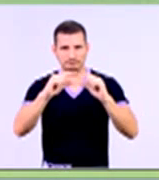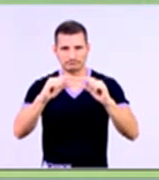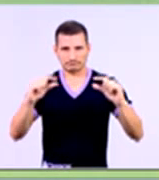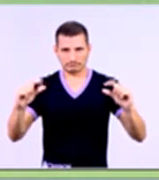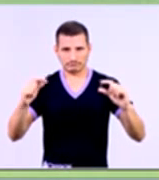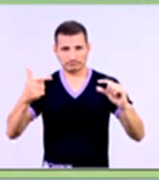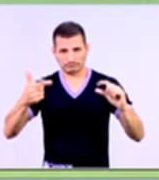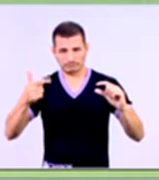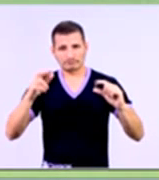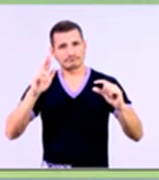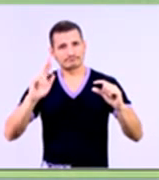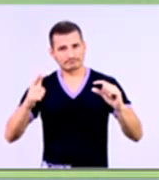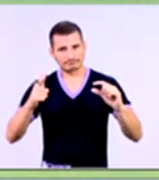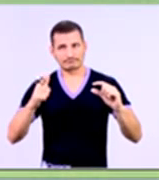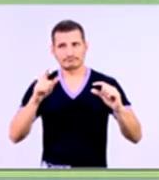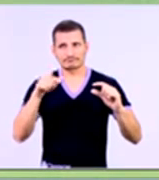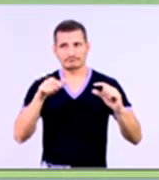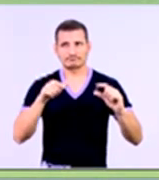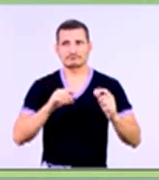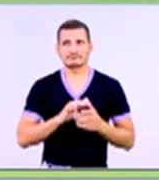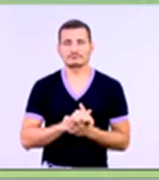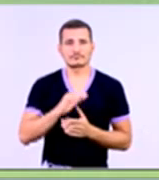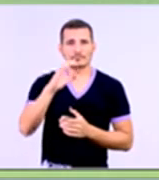exemplo foi o adendo